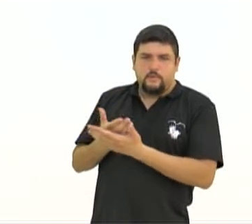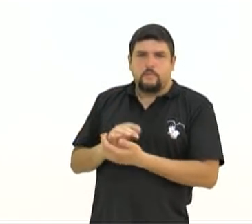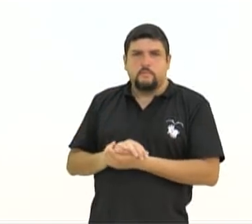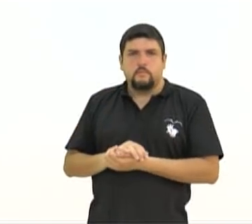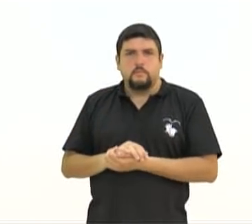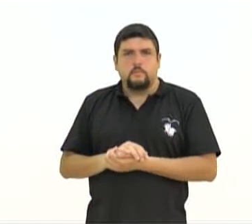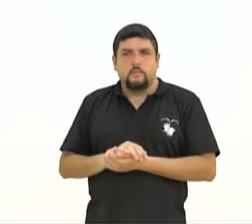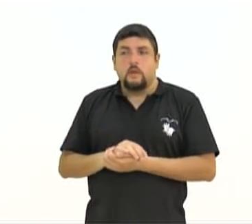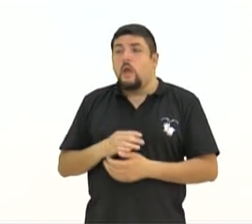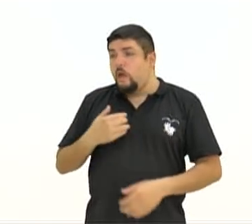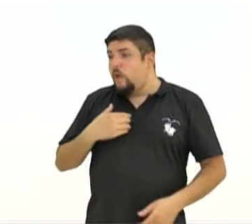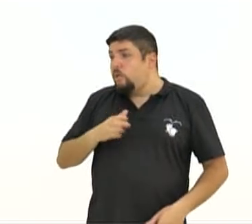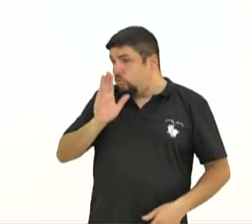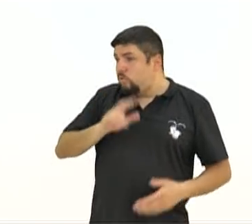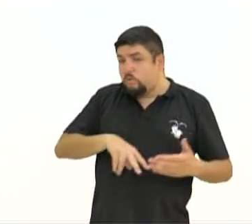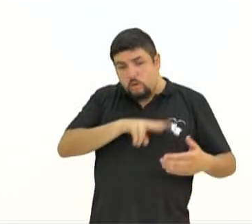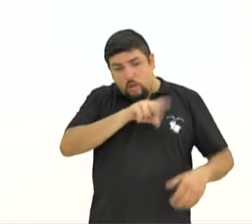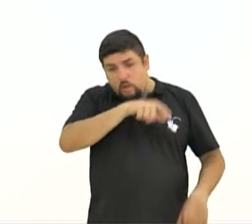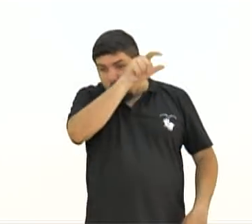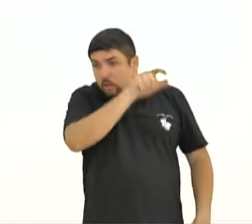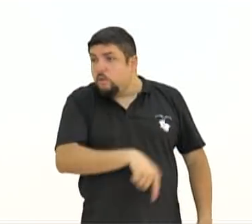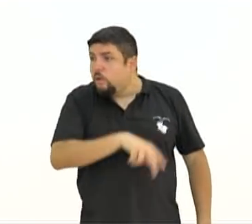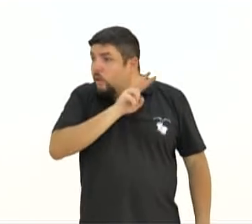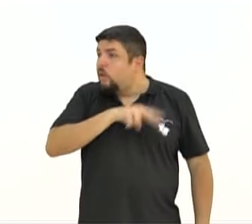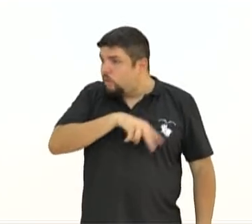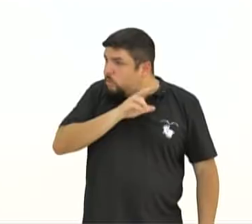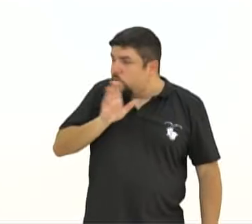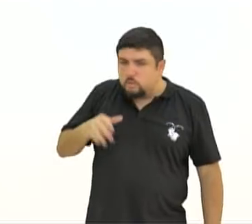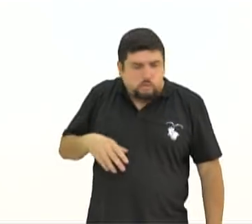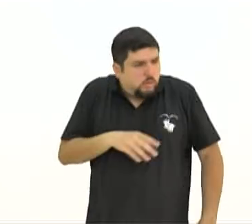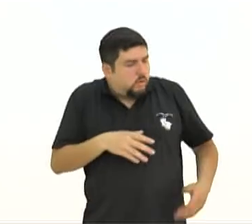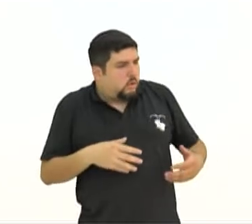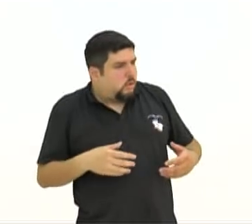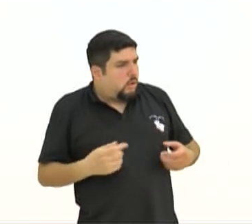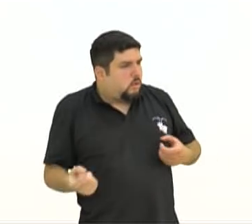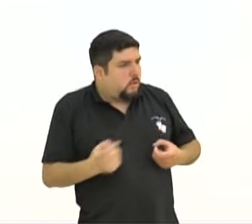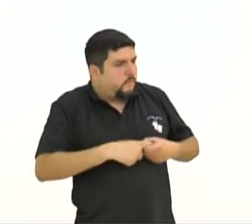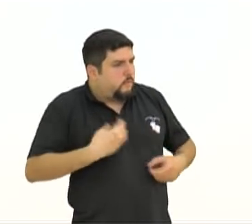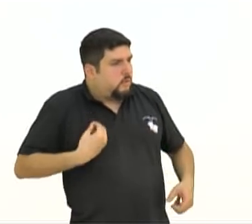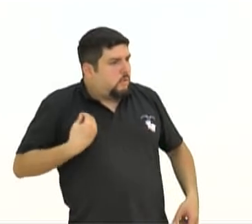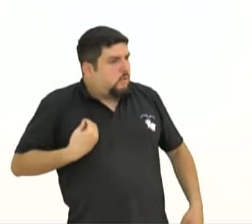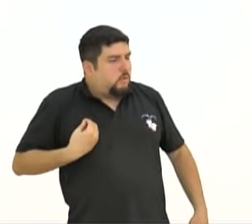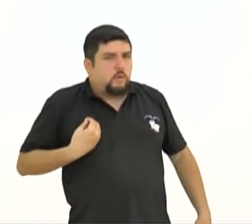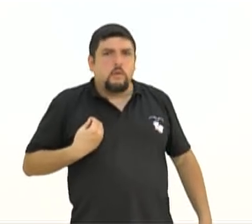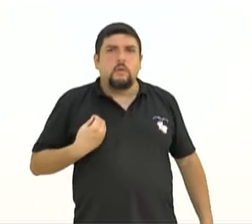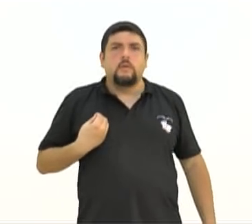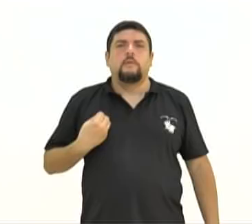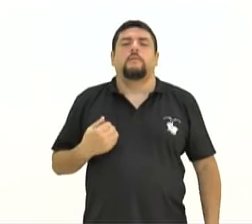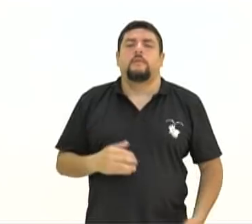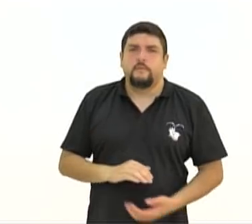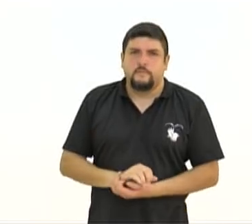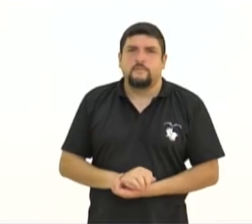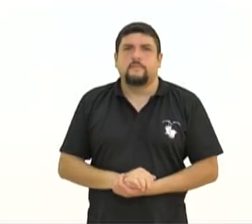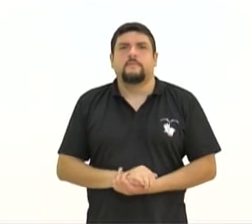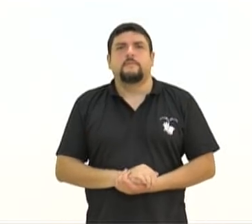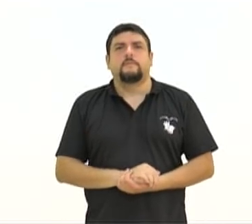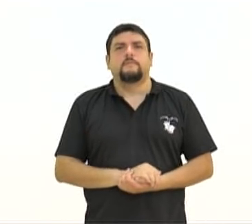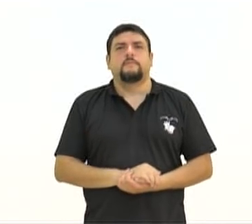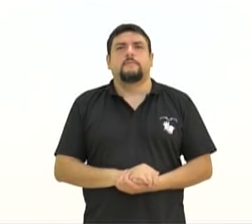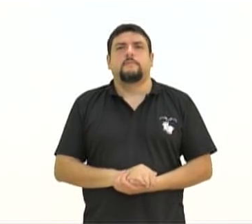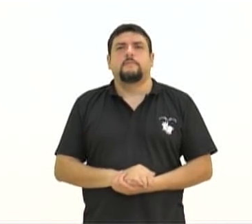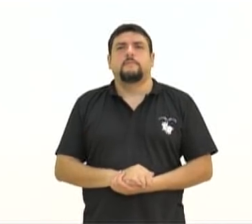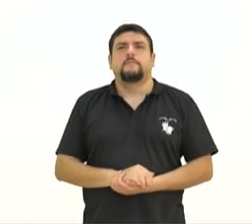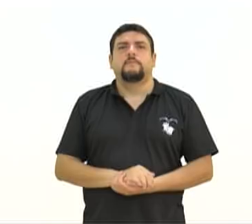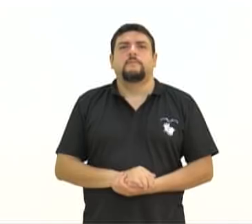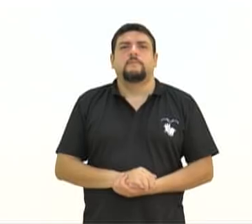pergunta, ressuscitou? Né? Então, a gente já havia trabalhado na outra aula, eu quero ver como é que está a memória de vocês, por isso que eu trouxe esse slide,